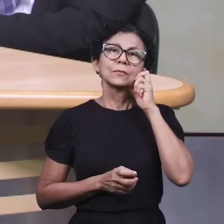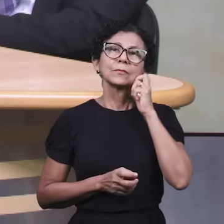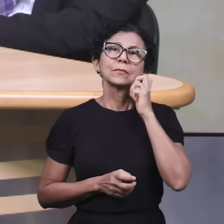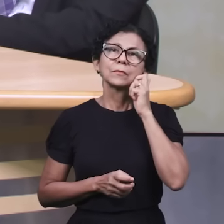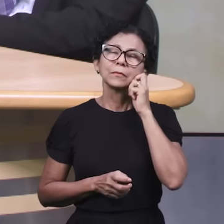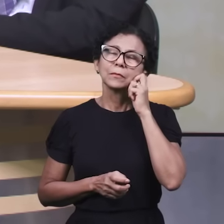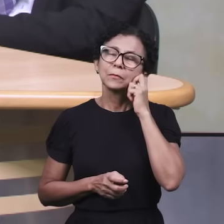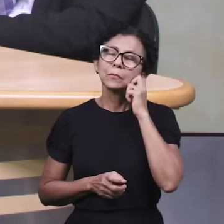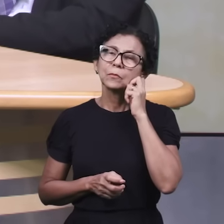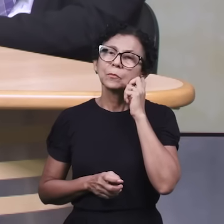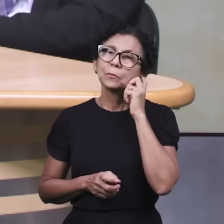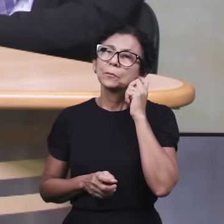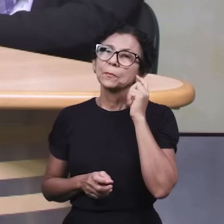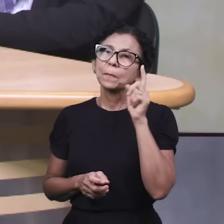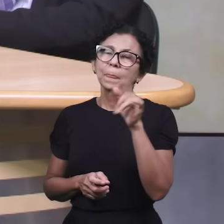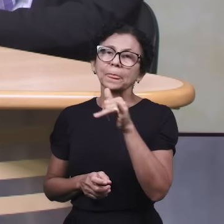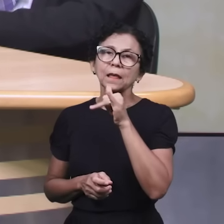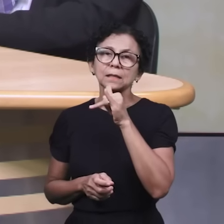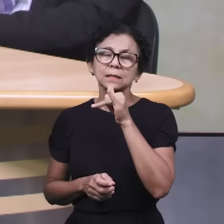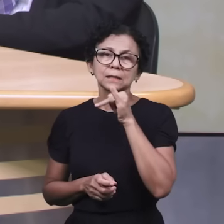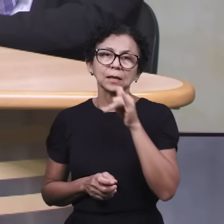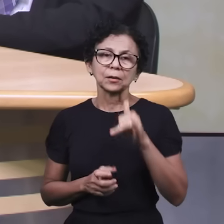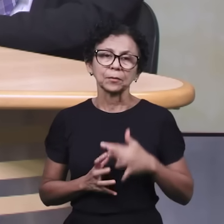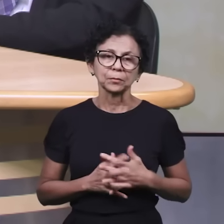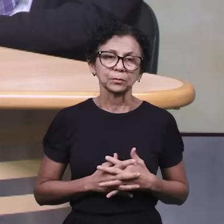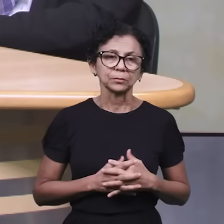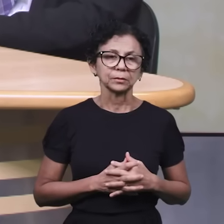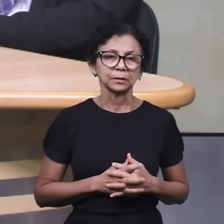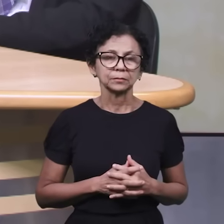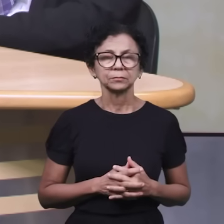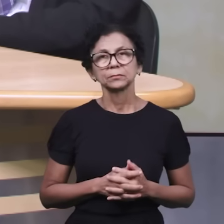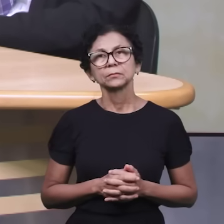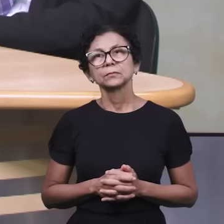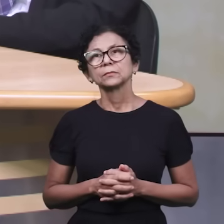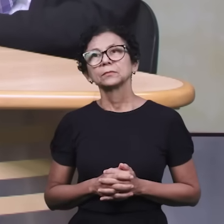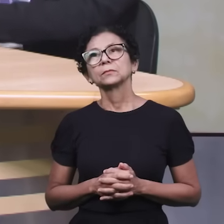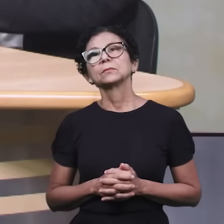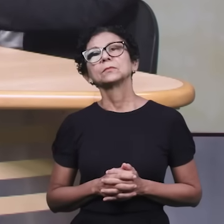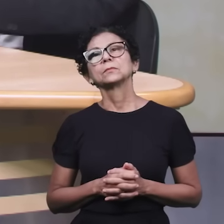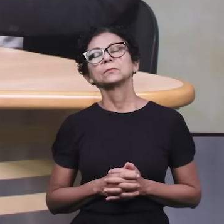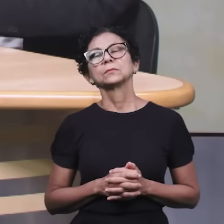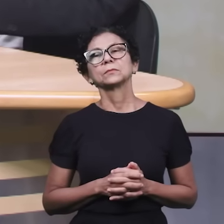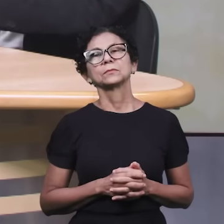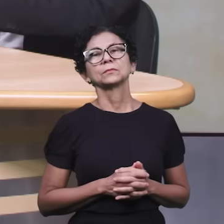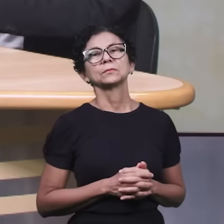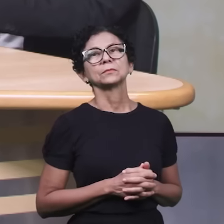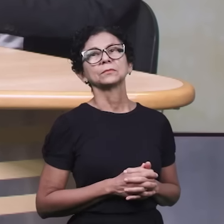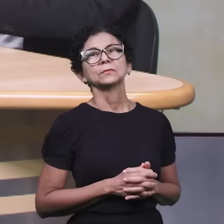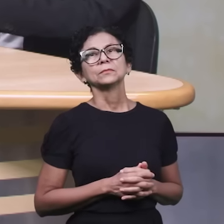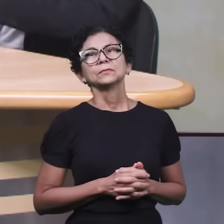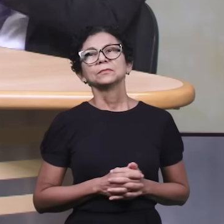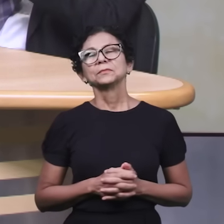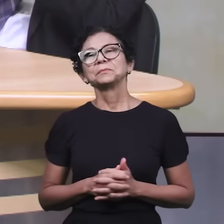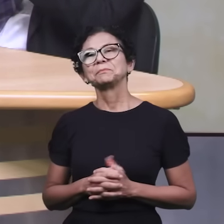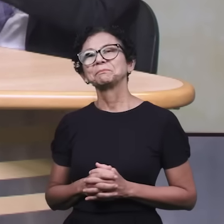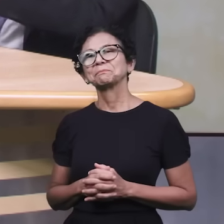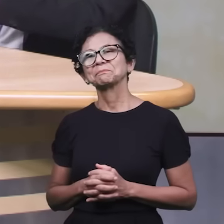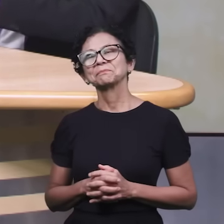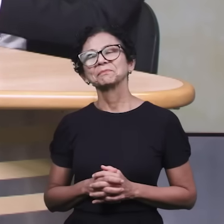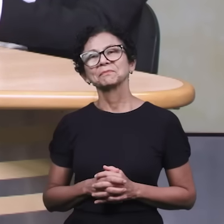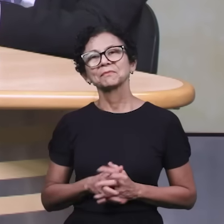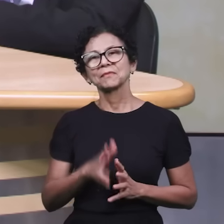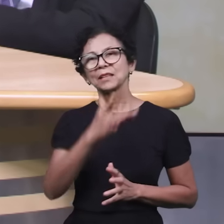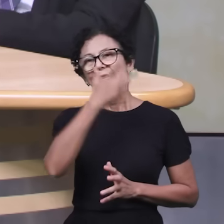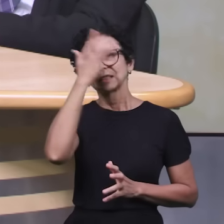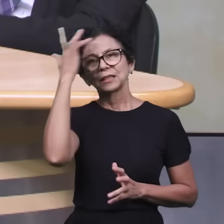pede para ser batizado, você tem plena consciência total consciência daquilo que você